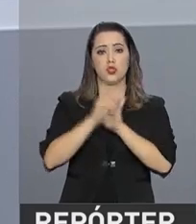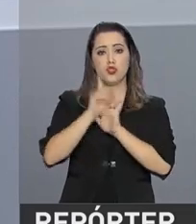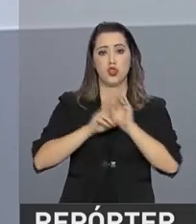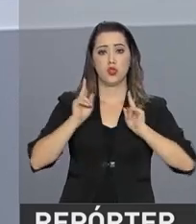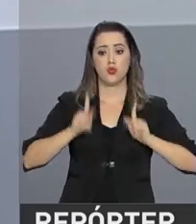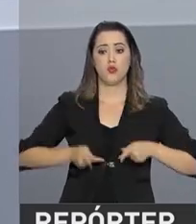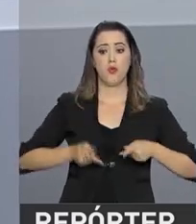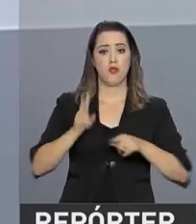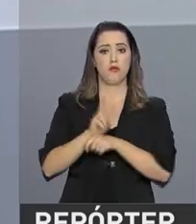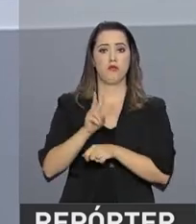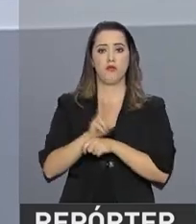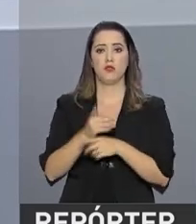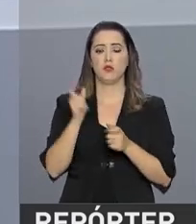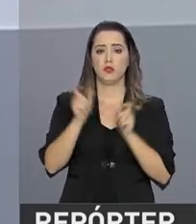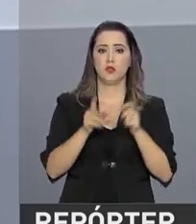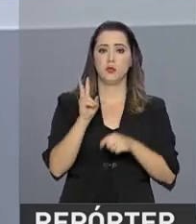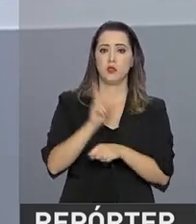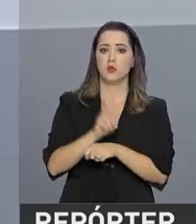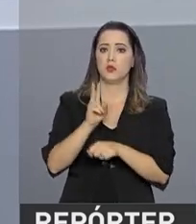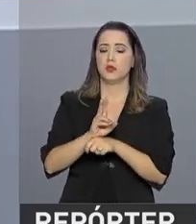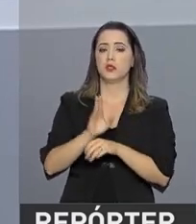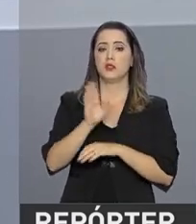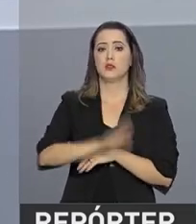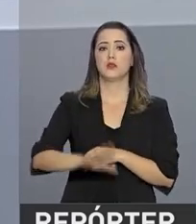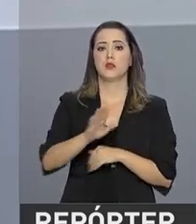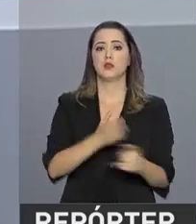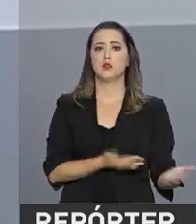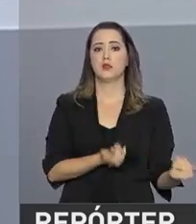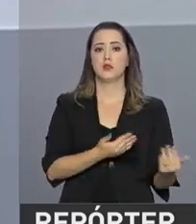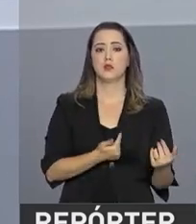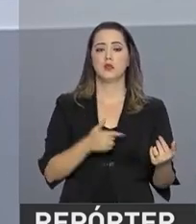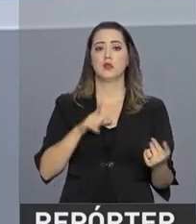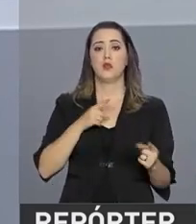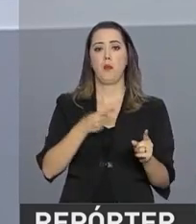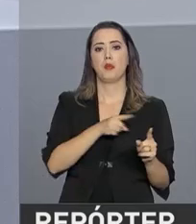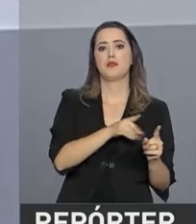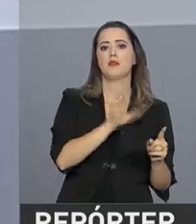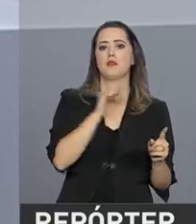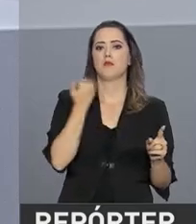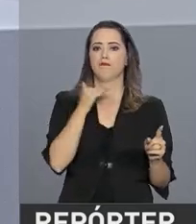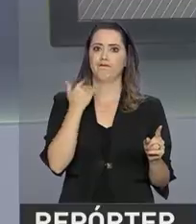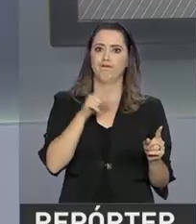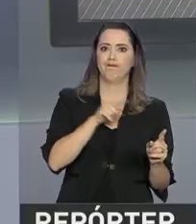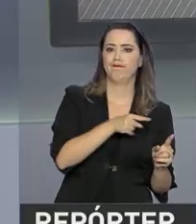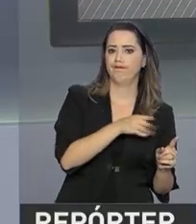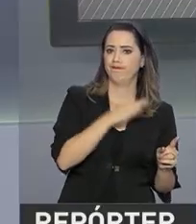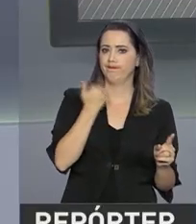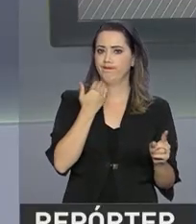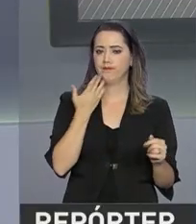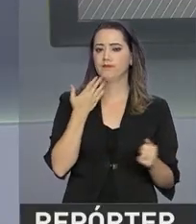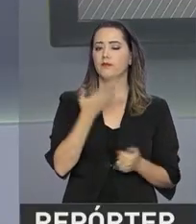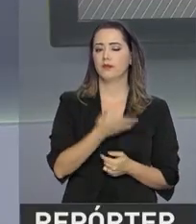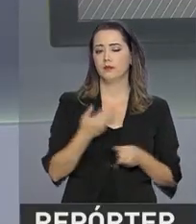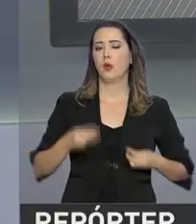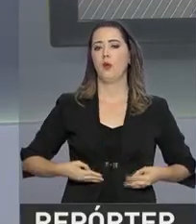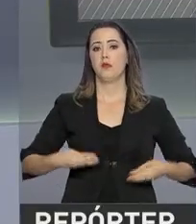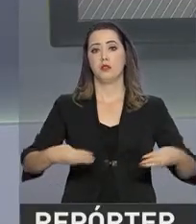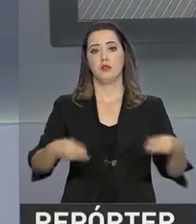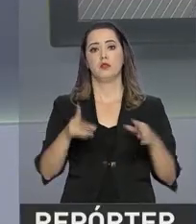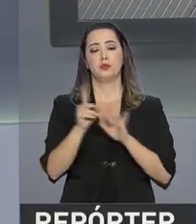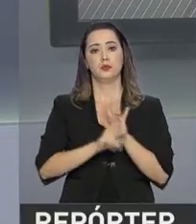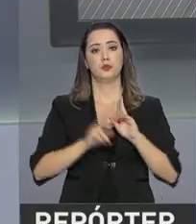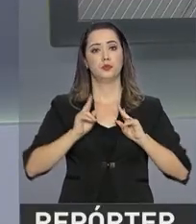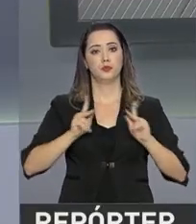humanos e do programa de proteção a crianças e adolescentes ameaçados de morte para o ministro dos direitos humanos gustavo